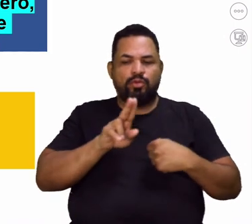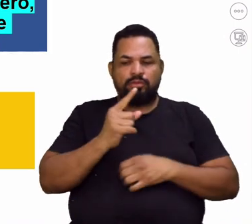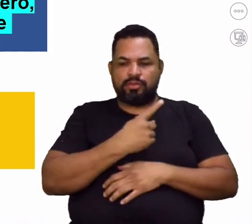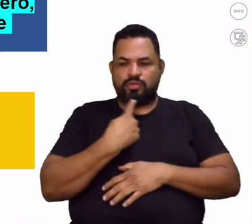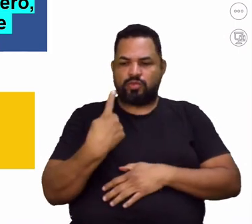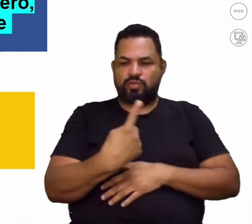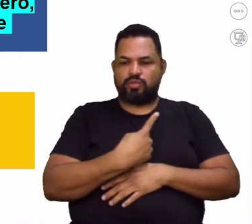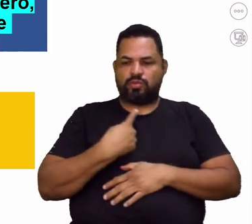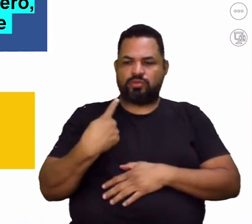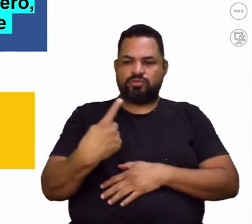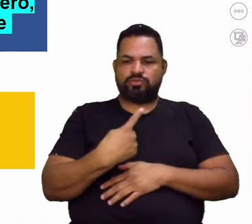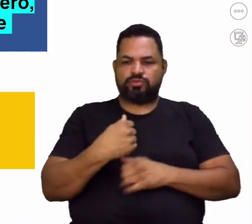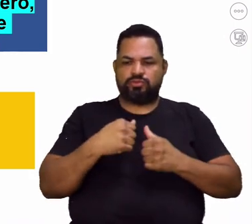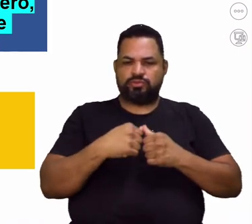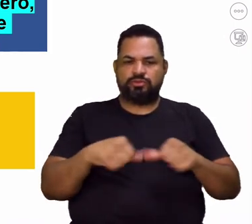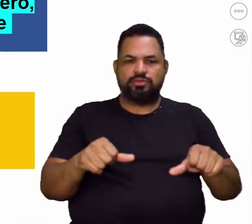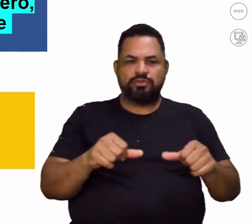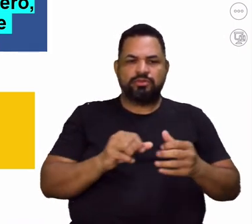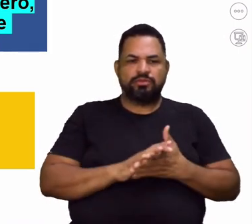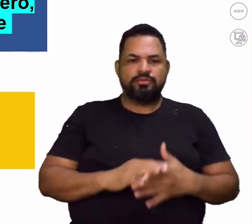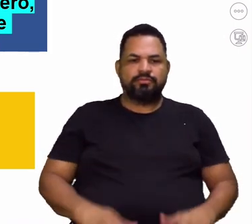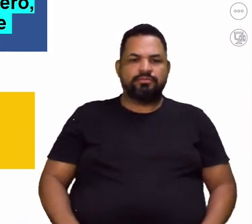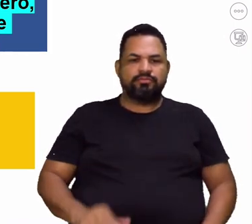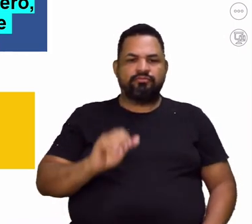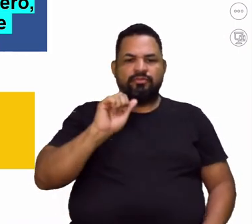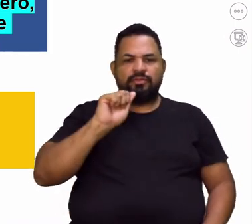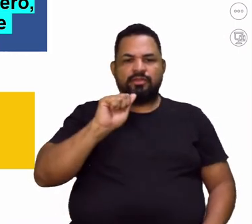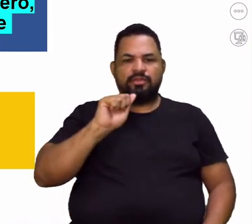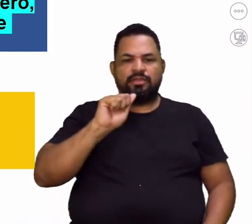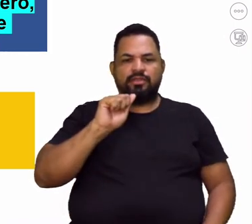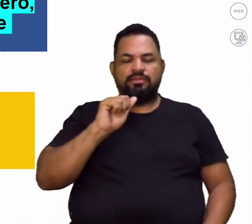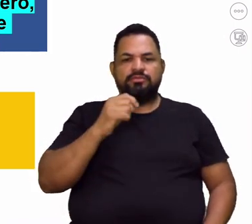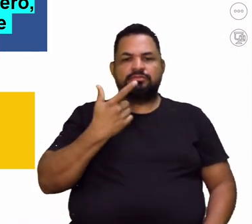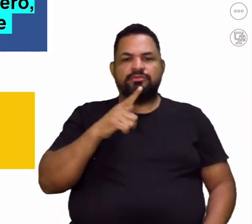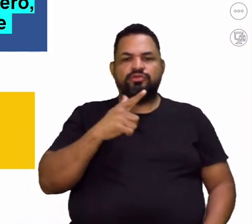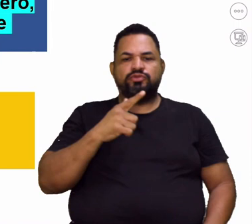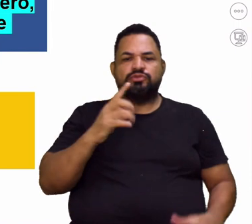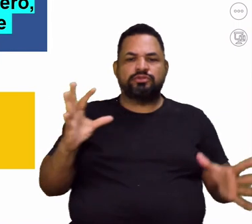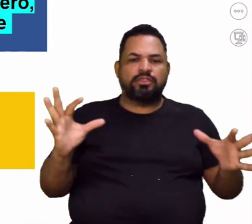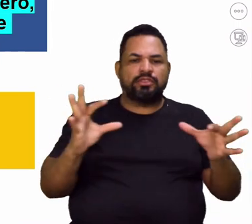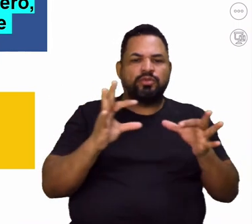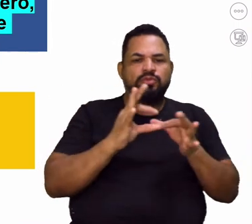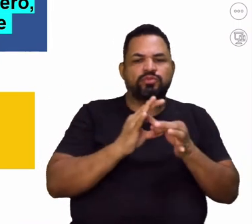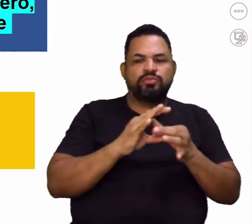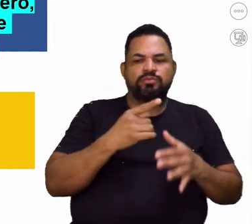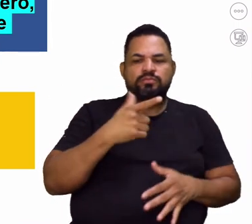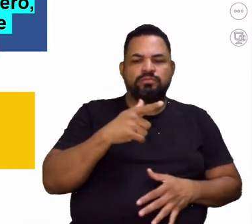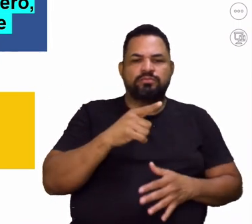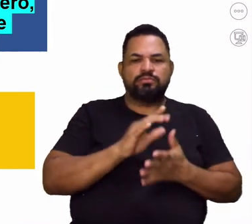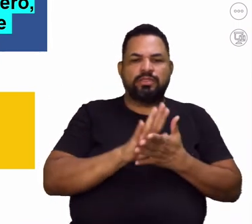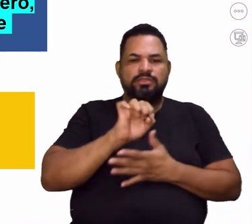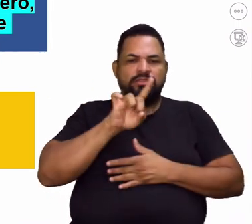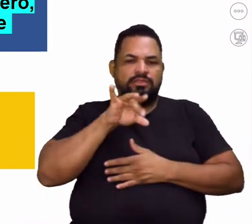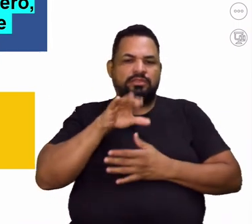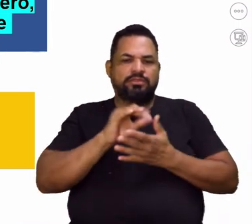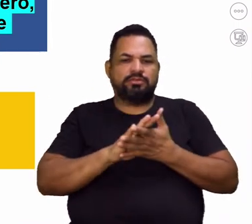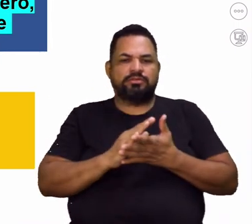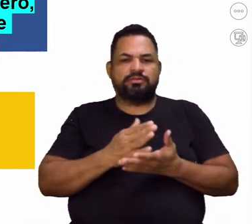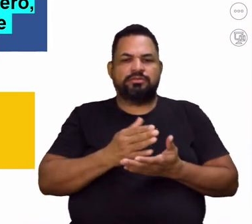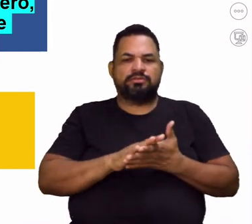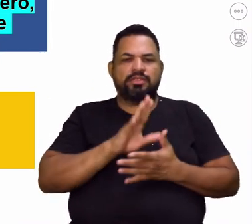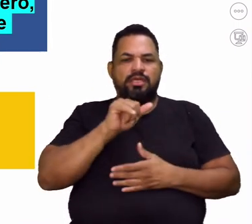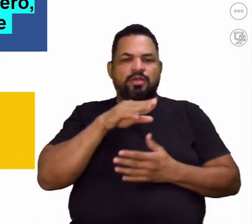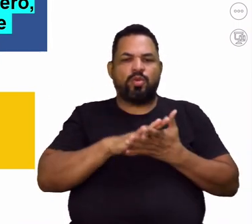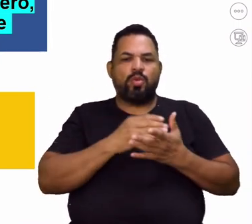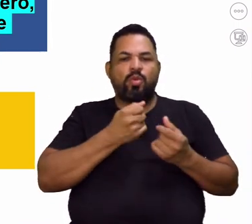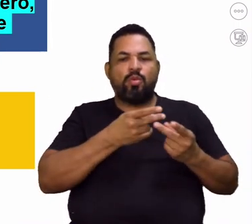Nós estávamos. Ancídeto, já disse tudo, a ausência de conectivo, a ausência de conjunção. Ana comprou